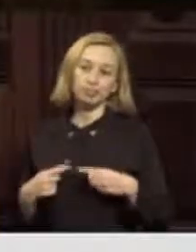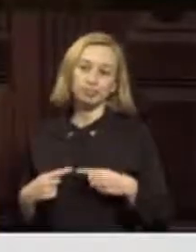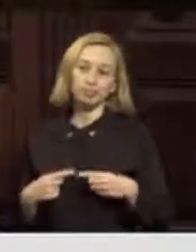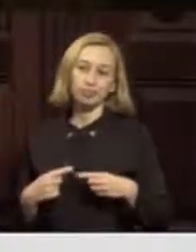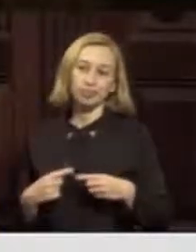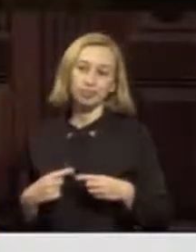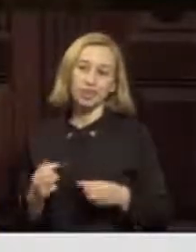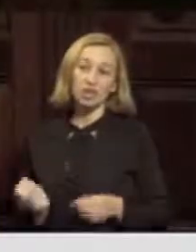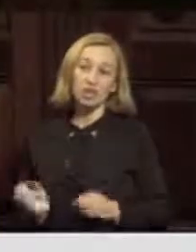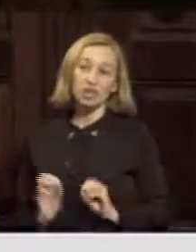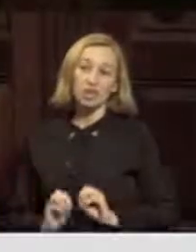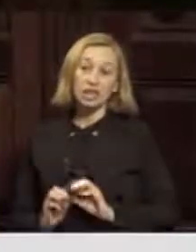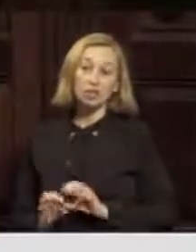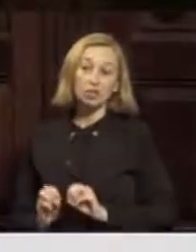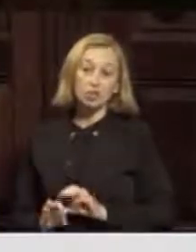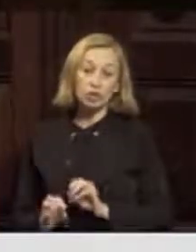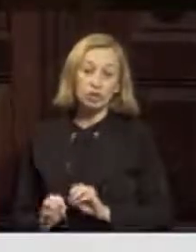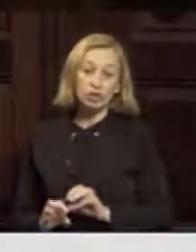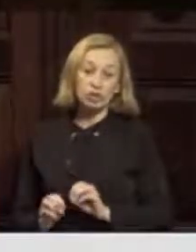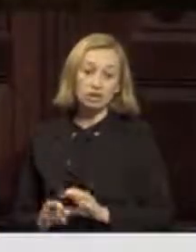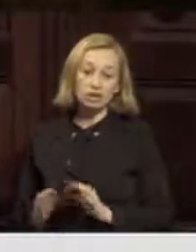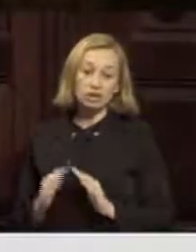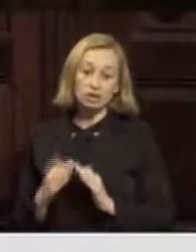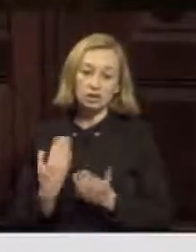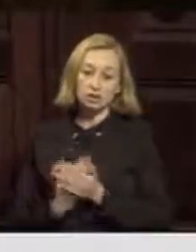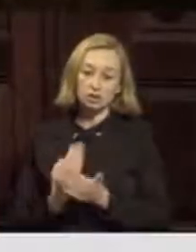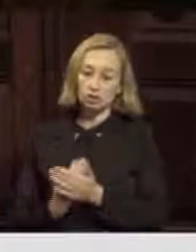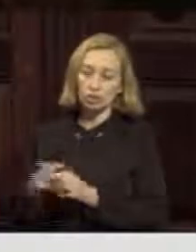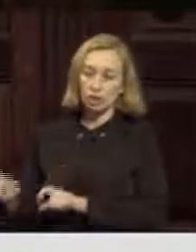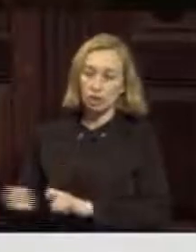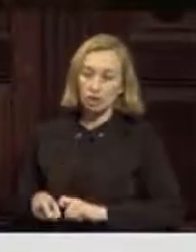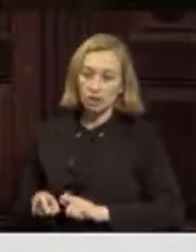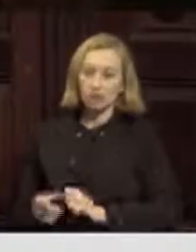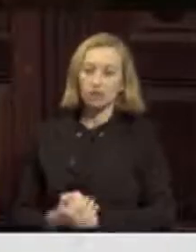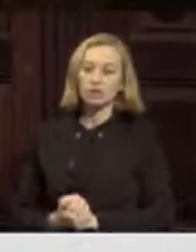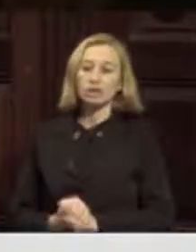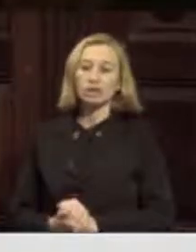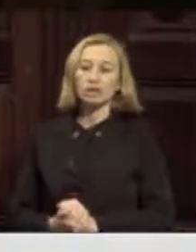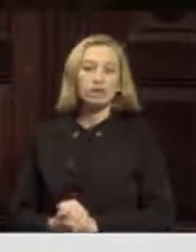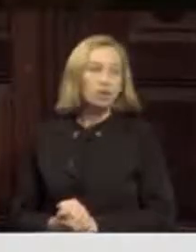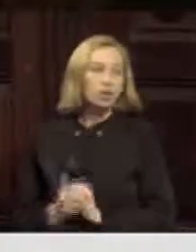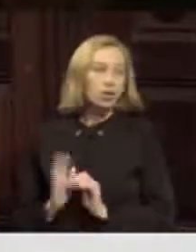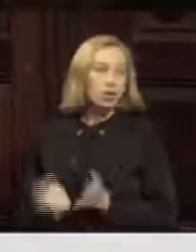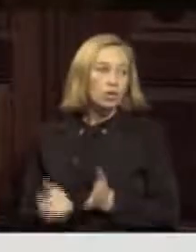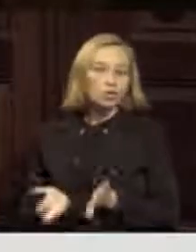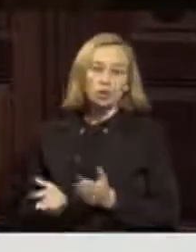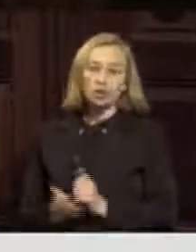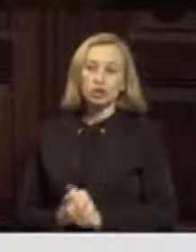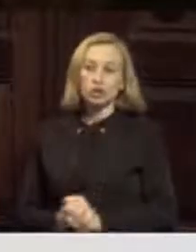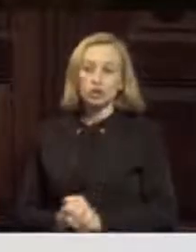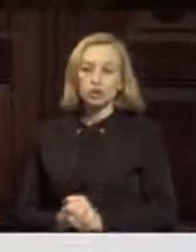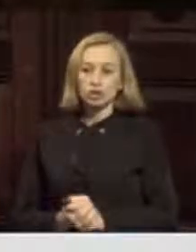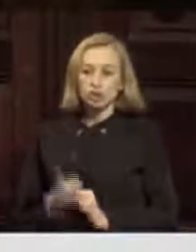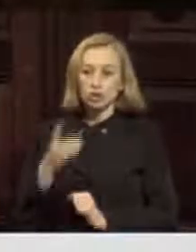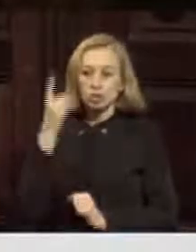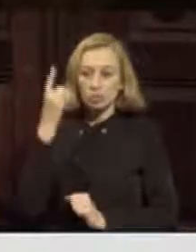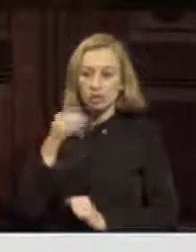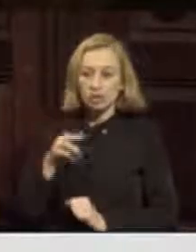de educação nas suas escolas agrícolas. Temos hoje, o deputado